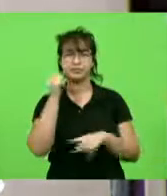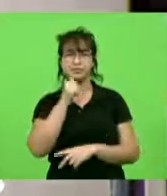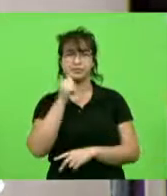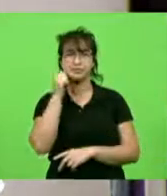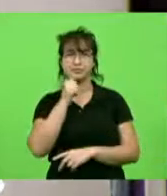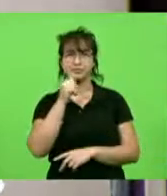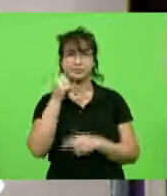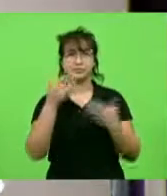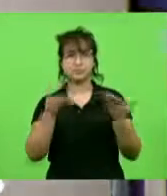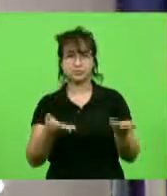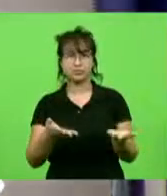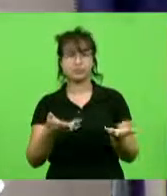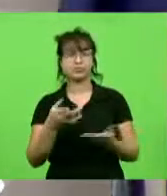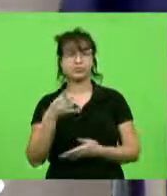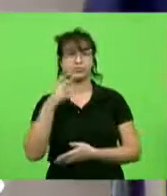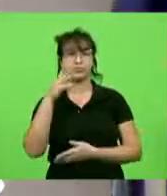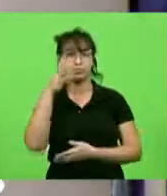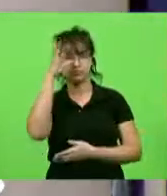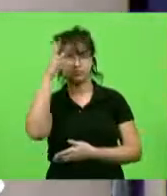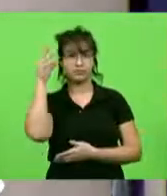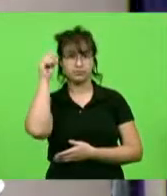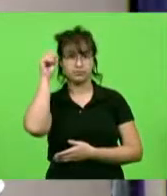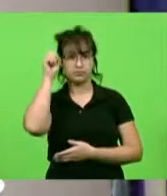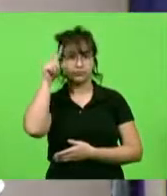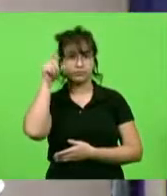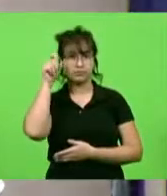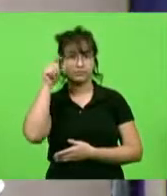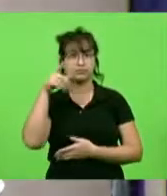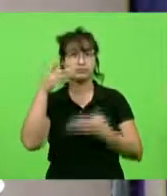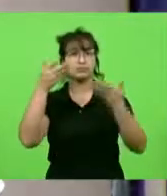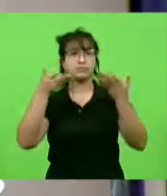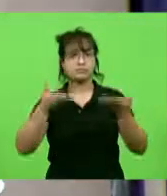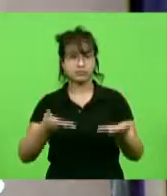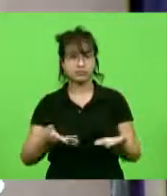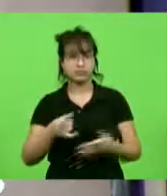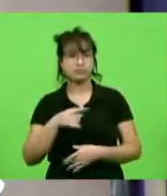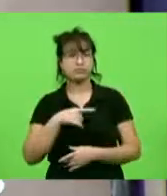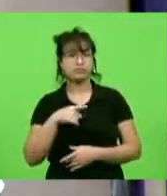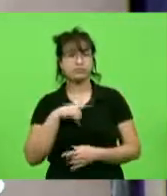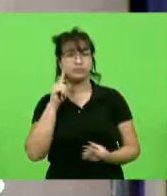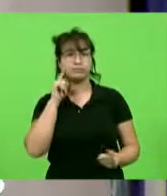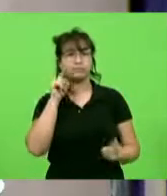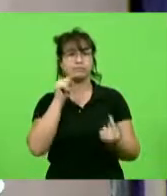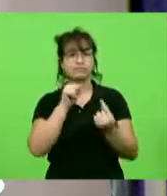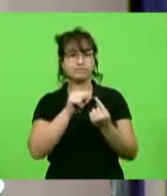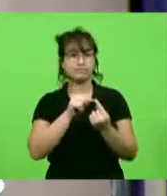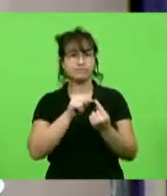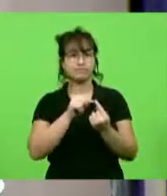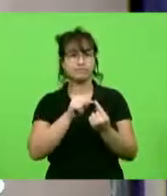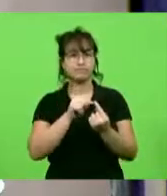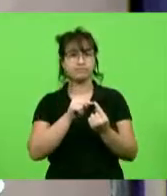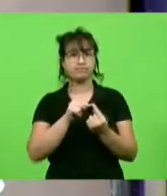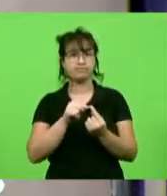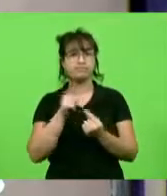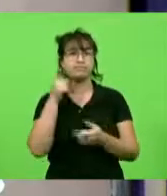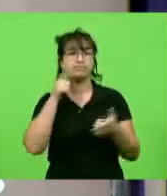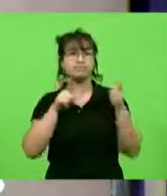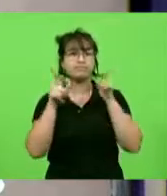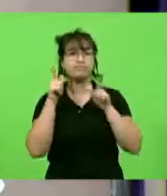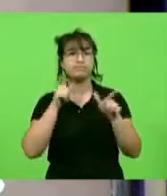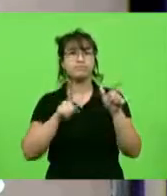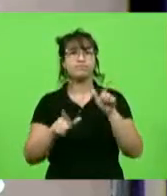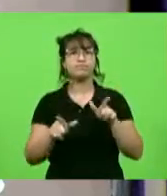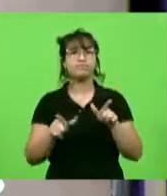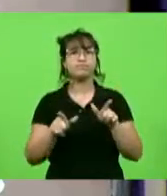deputada Luciane Carminati, e que tem como objetivo angariar subsídios para que nós possamos